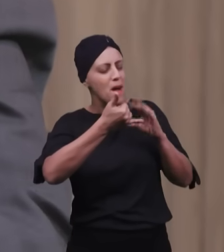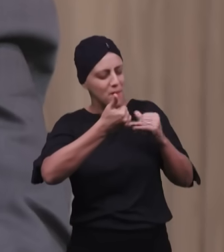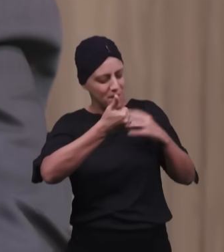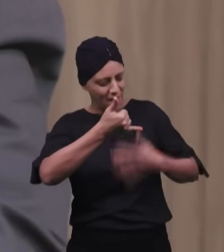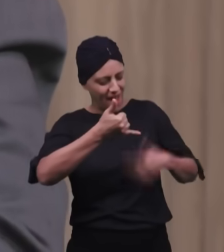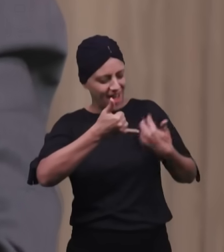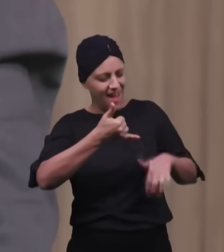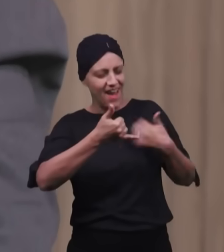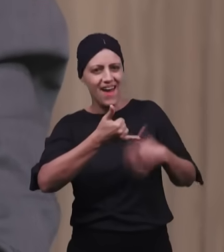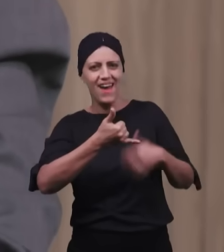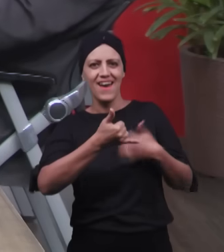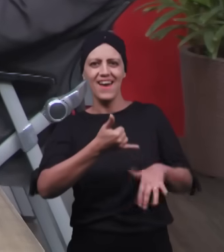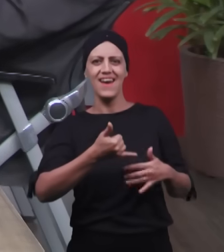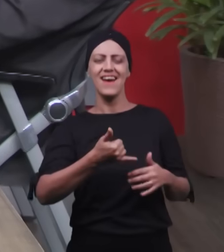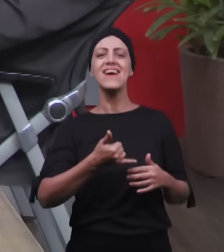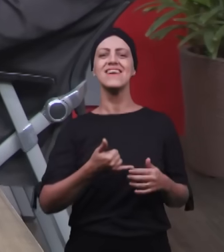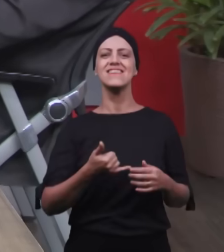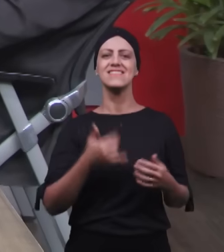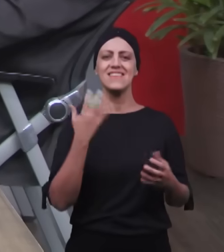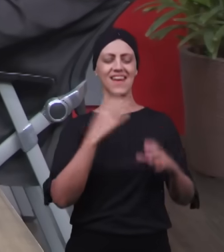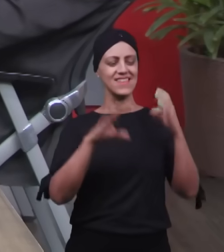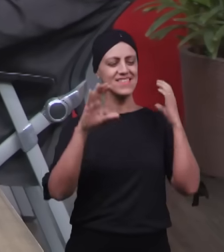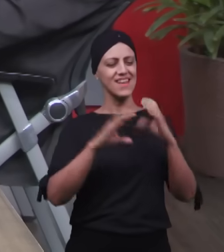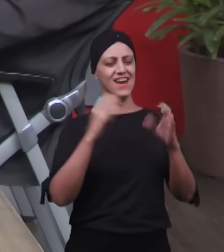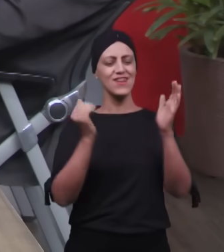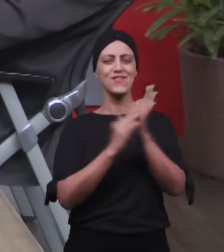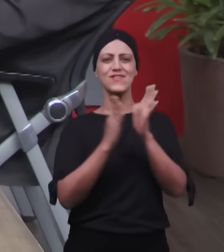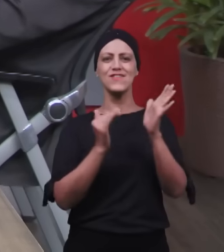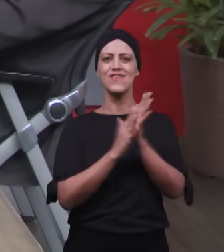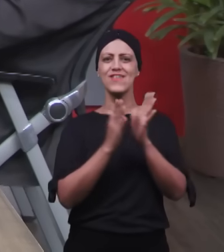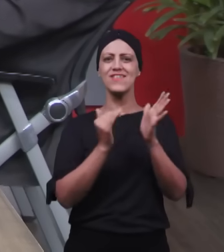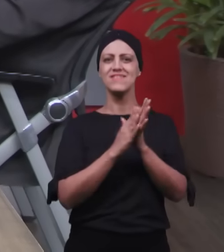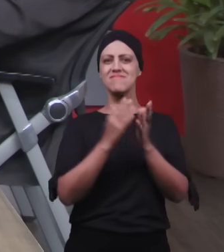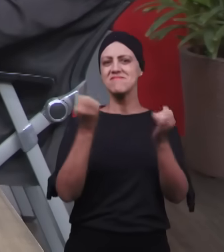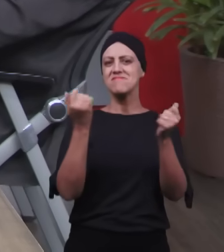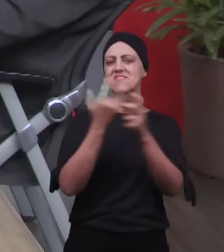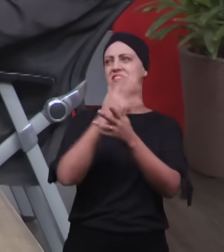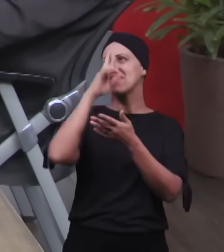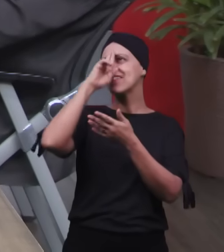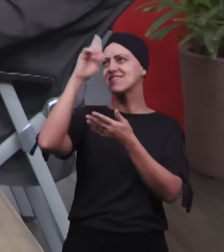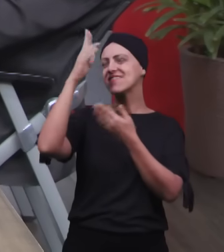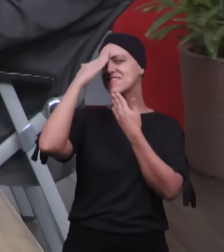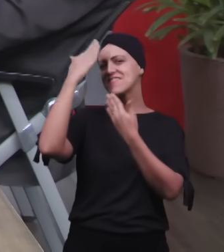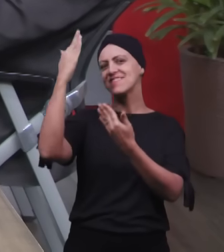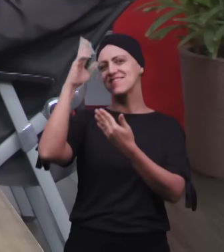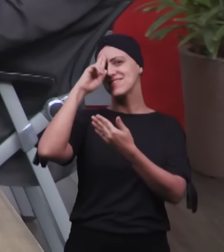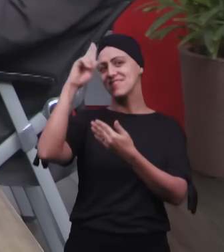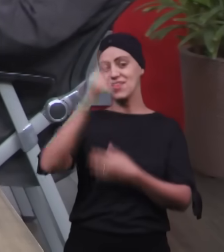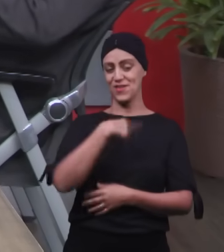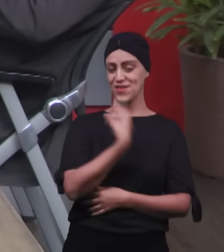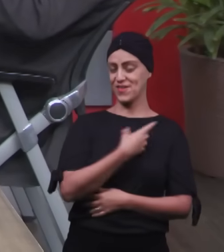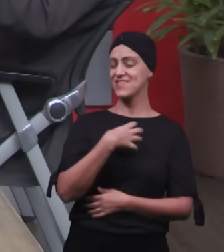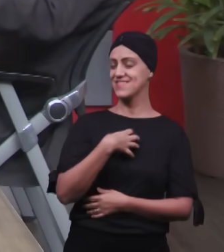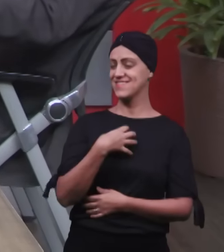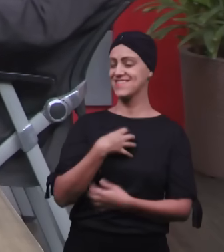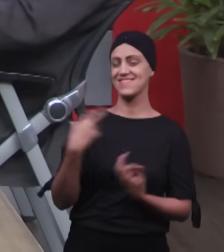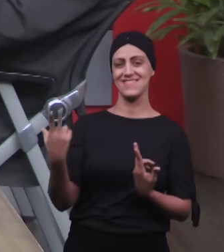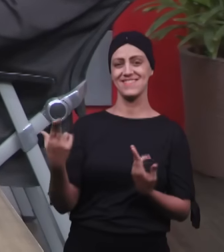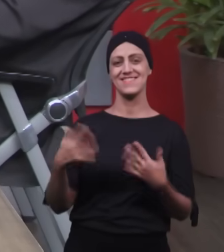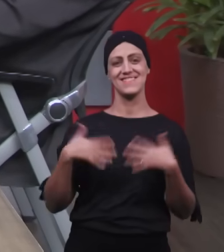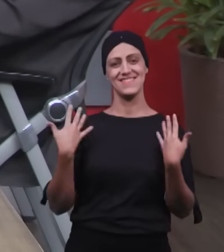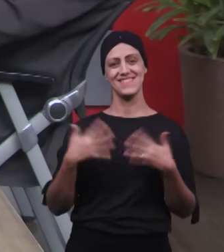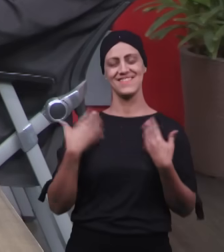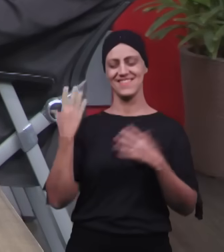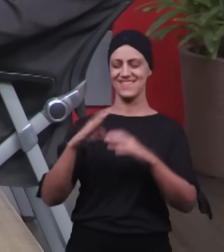celular colocaram o celular no viva voz e cantaram um louvor né para para glorificação e para nossa alegria né